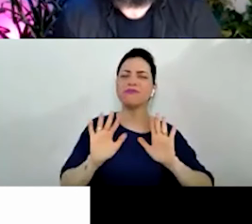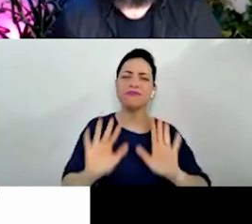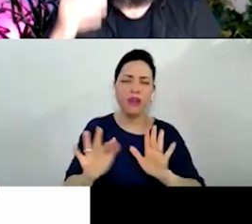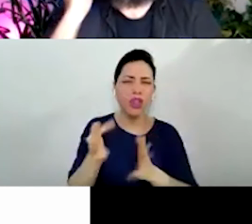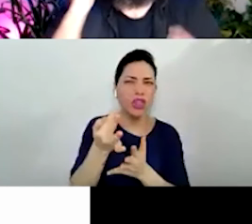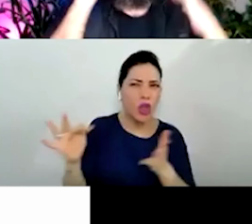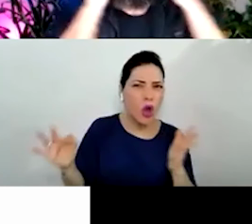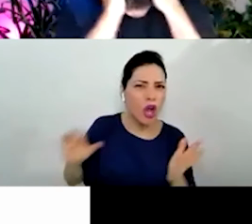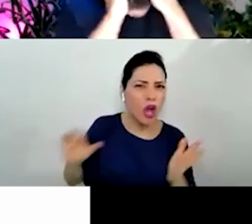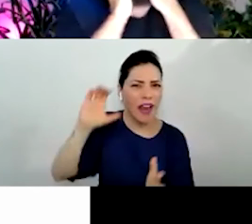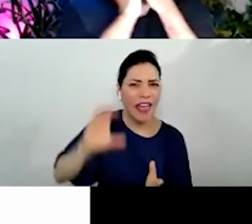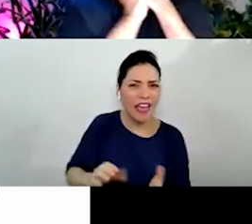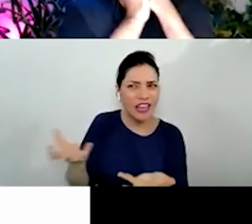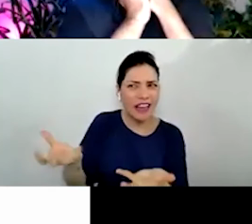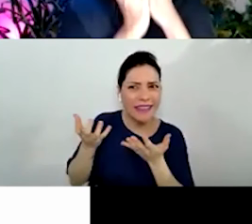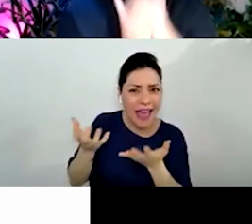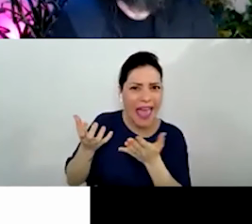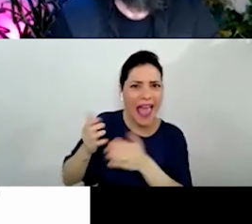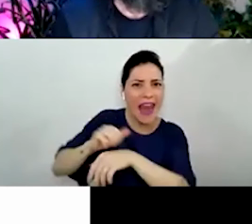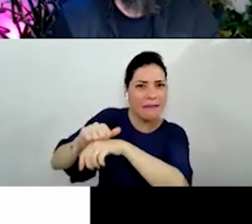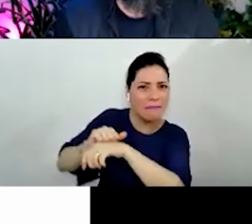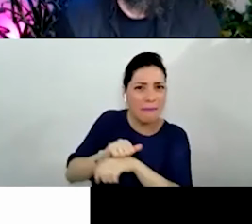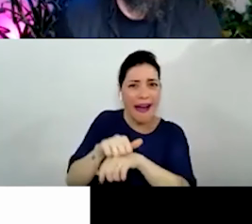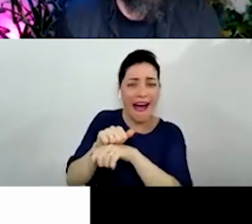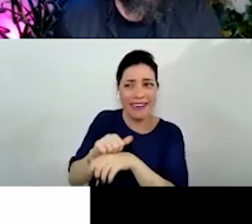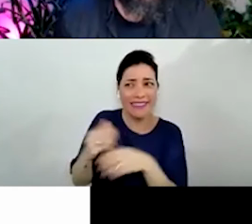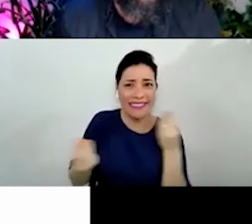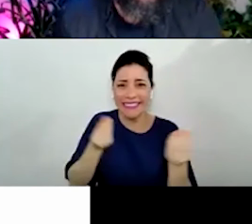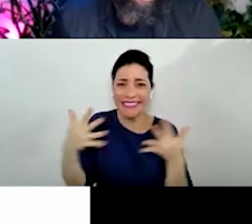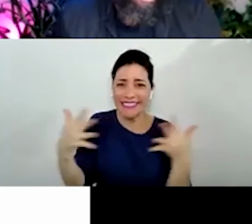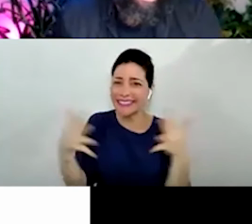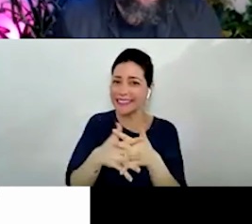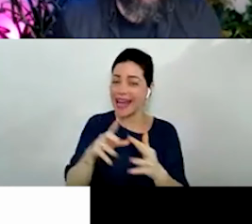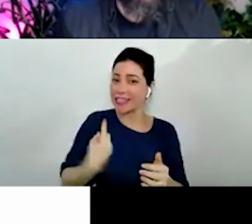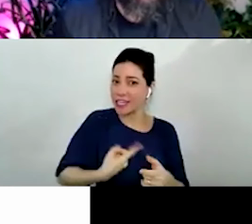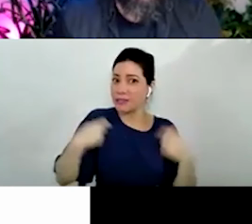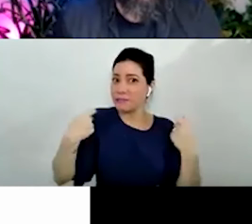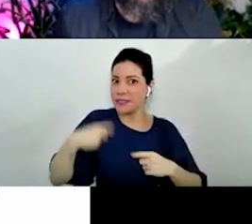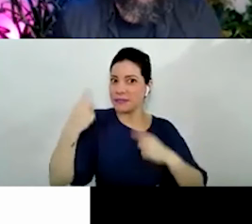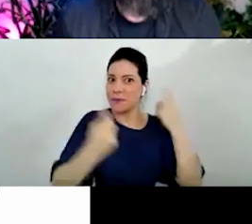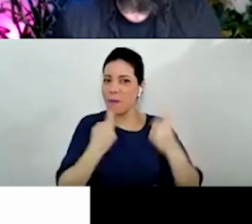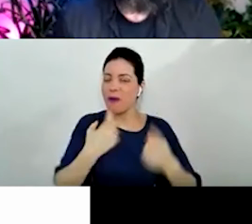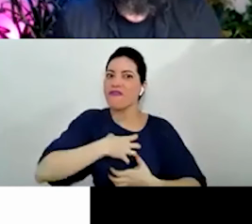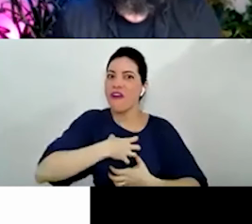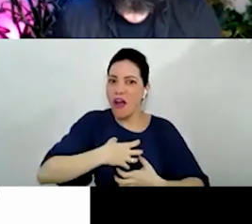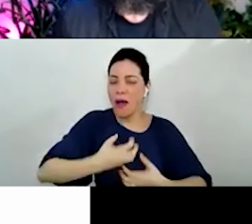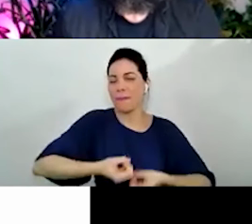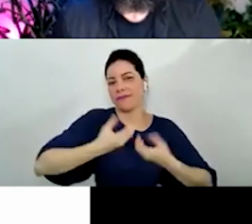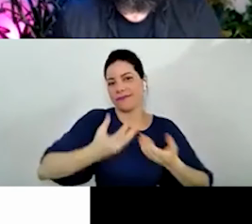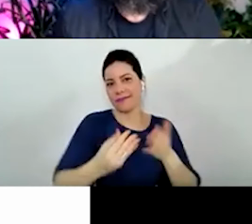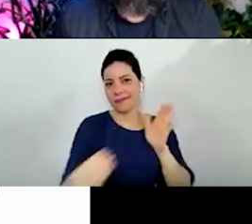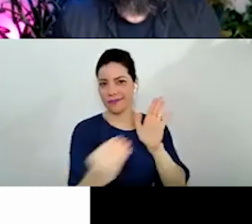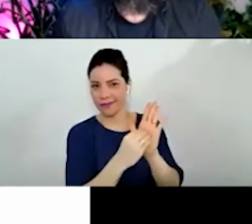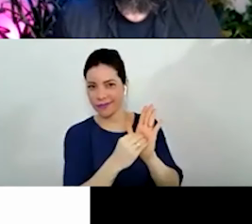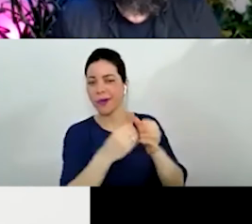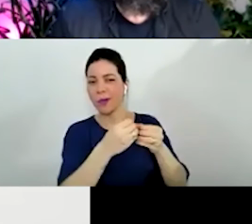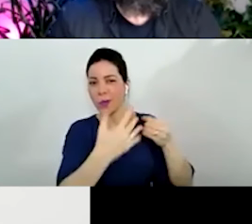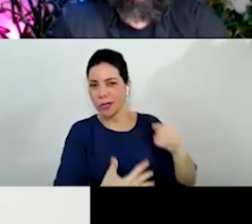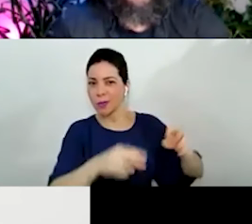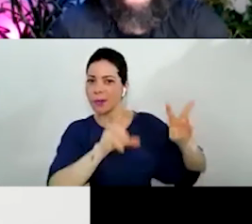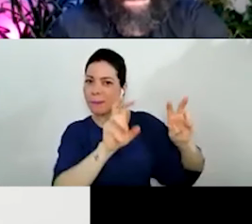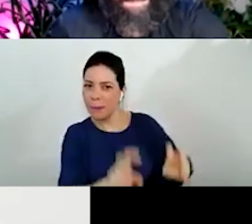clientes seria bem bacana sem tivesse um gel para limpar as dores né então a gente tem que se preocupar em na forma como a gente traz esse conteúdo